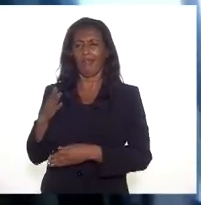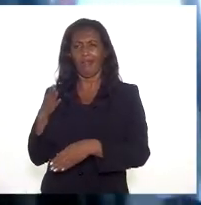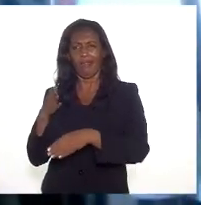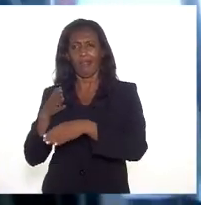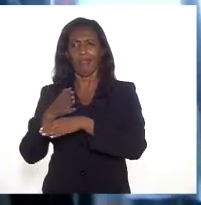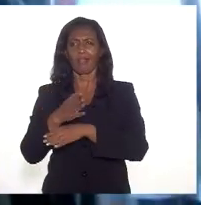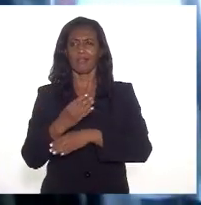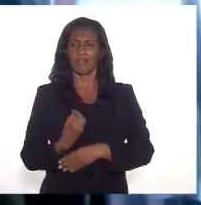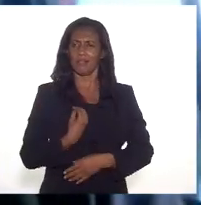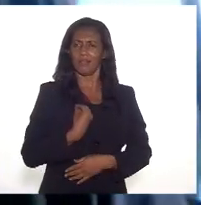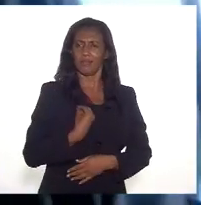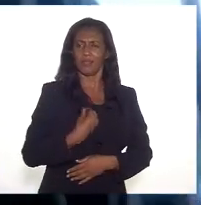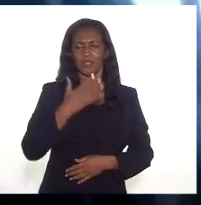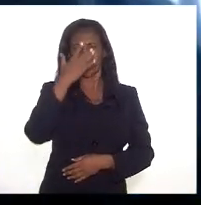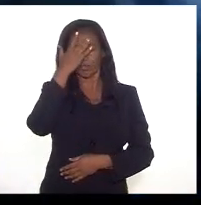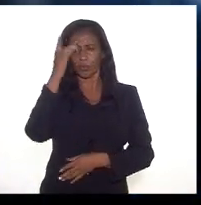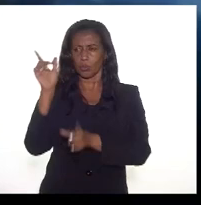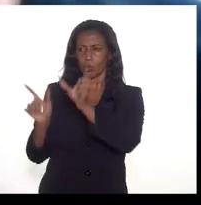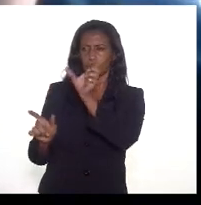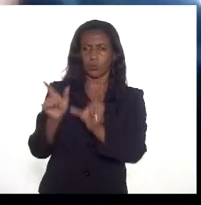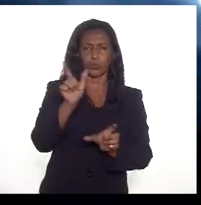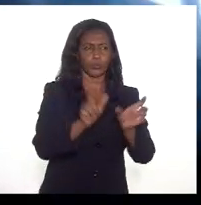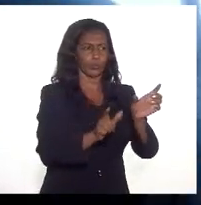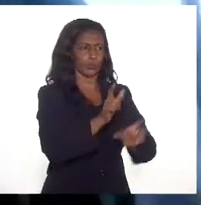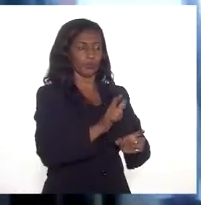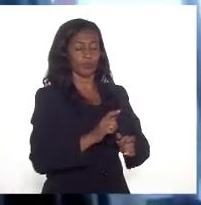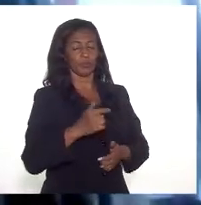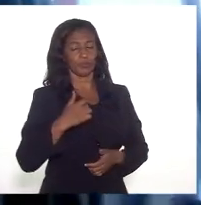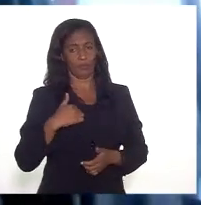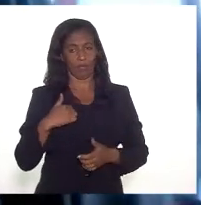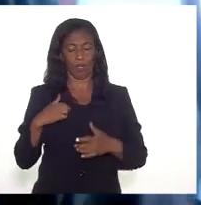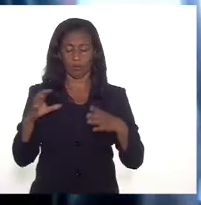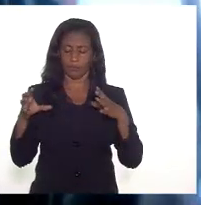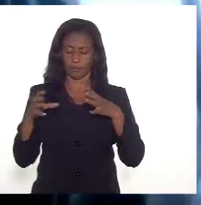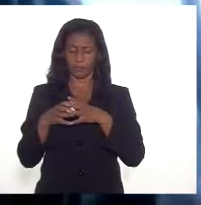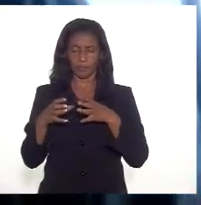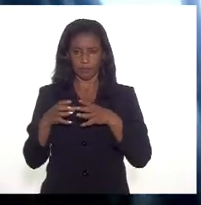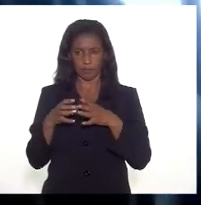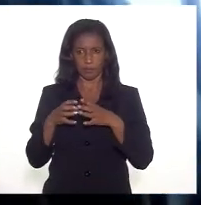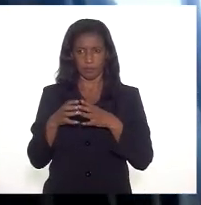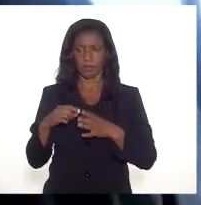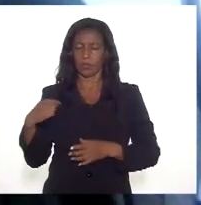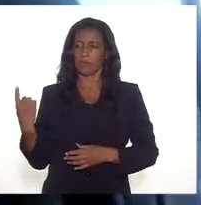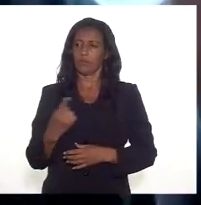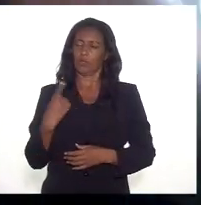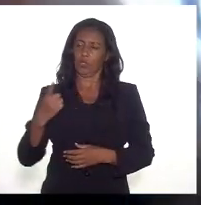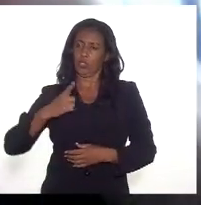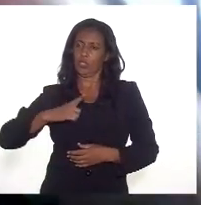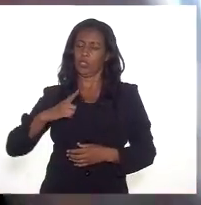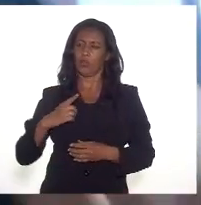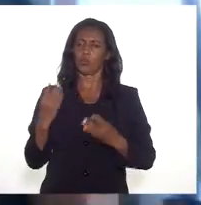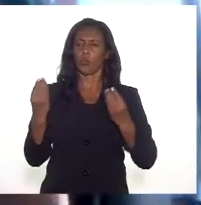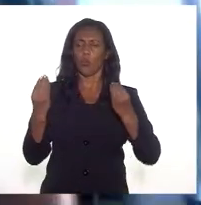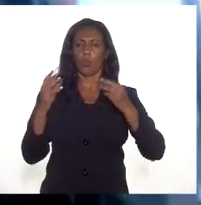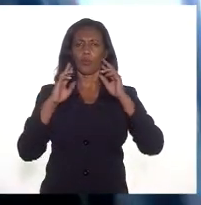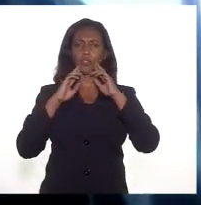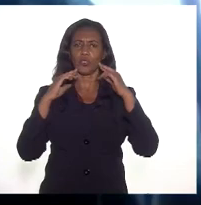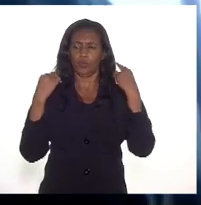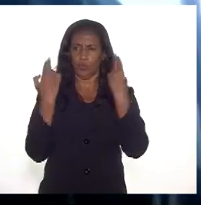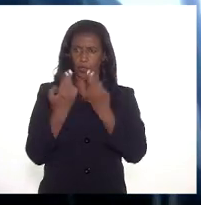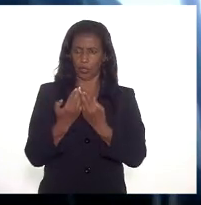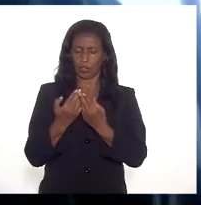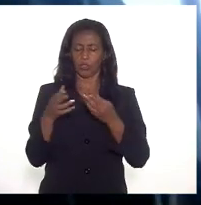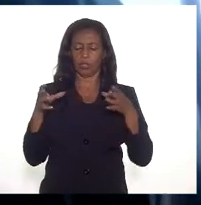das pessoas. Eu presido há algum tempo essa comissão, nós temos feito muitas reuniões, porque a